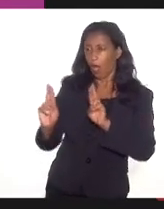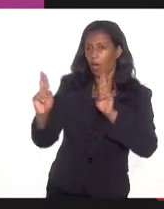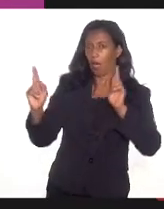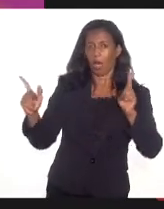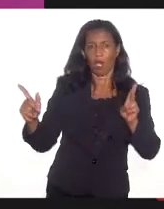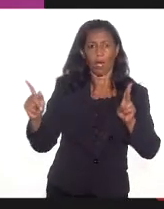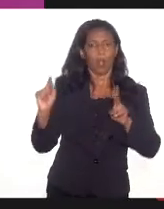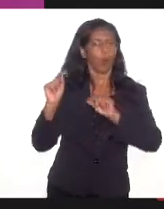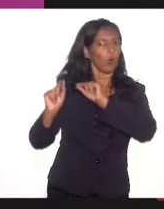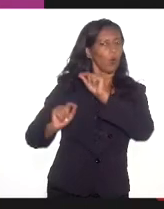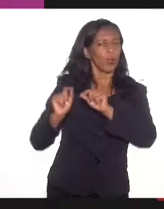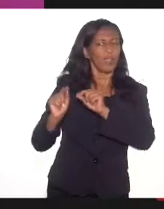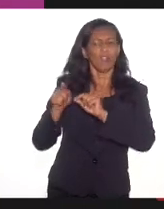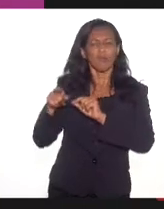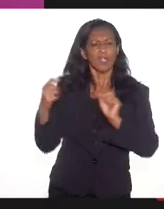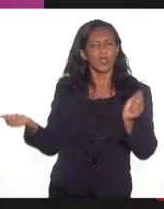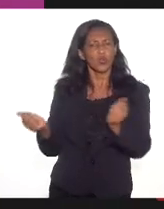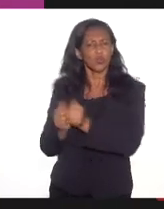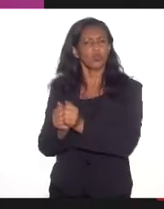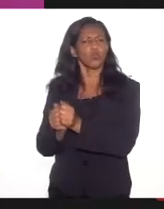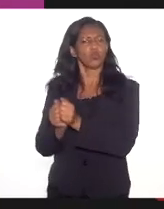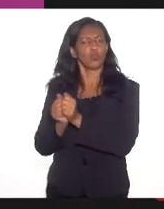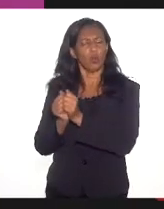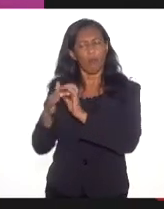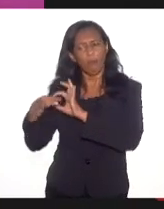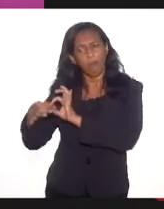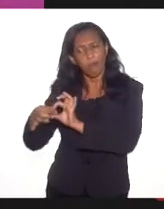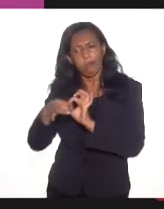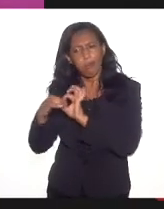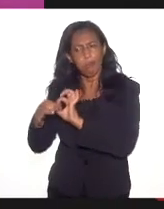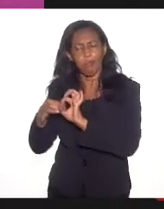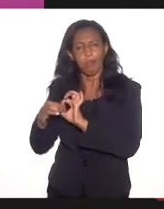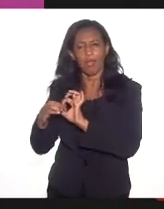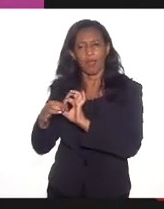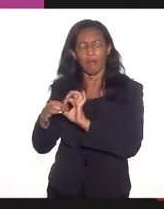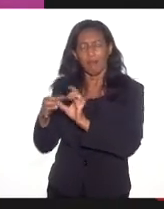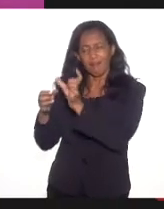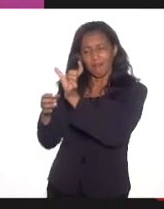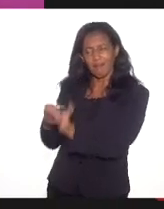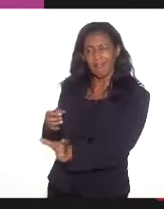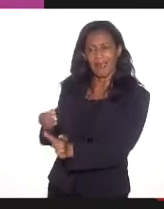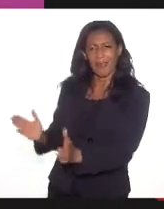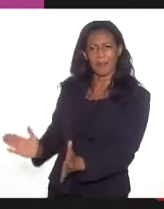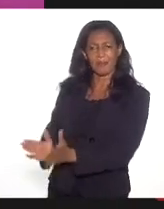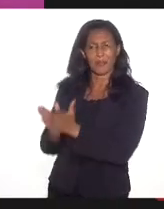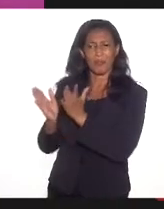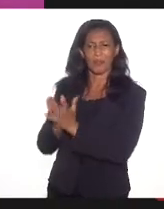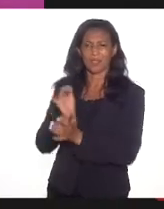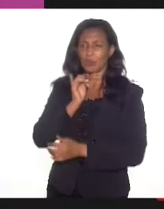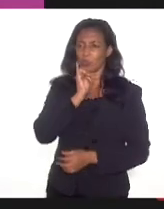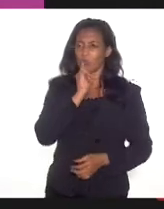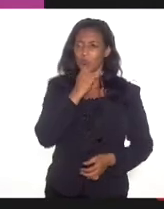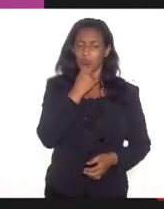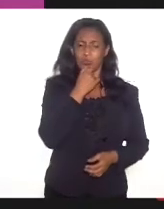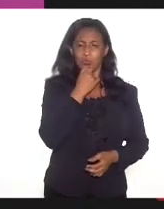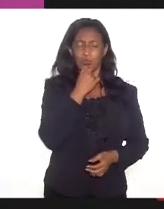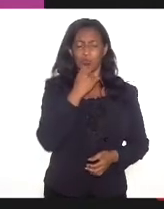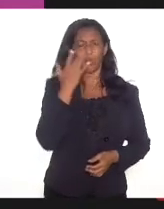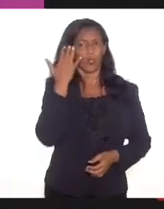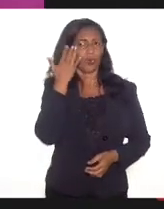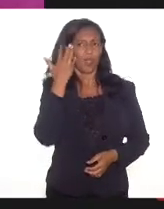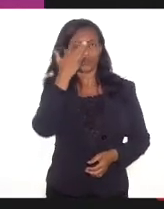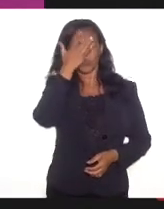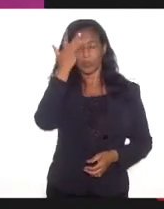gente estar lá junto com eles a cara a da pobreza é muito triste né eu acho que que as pessoas tem